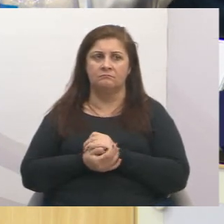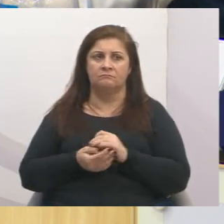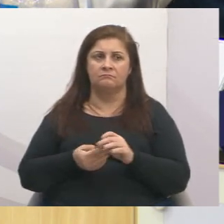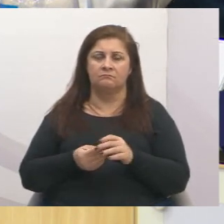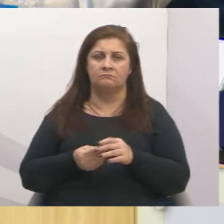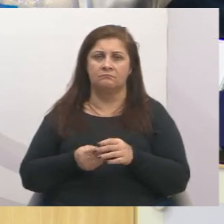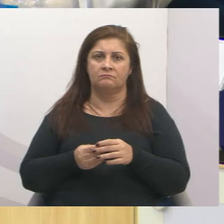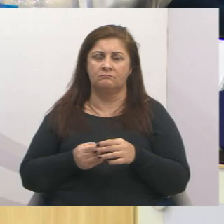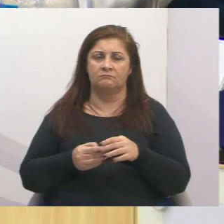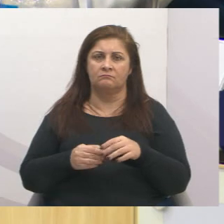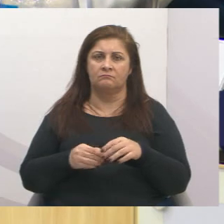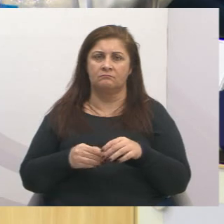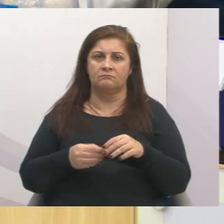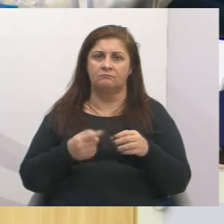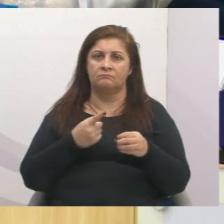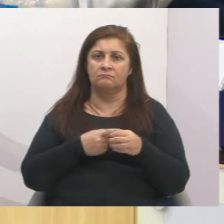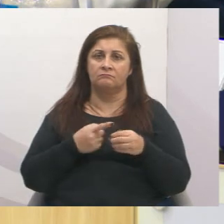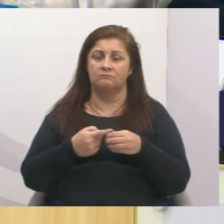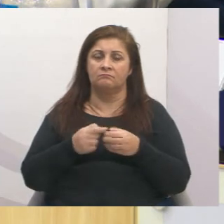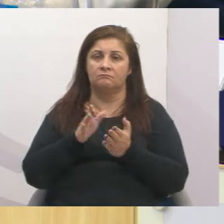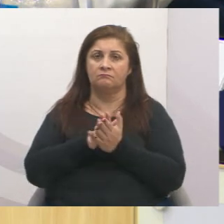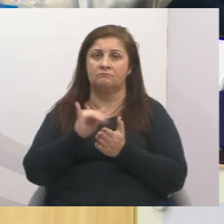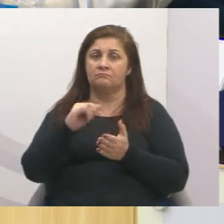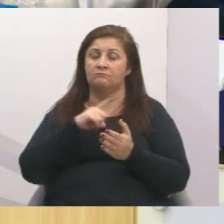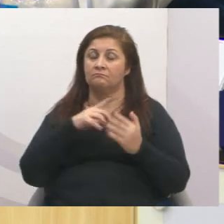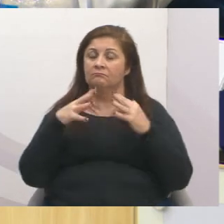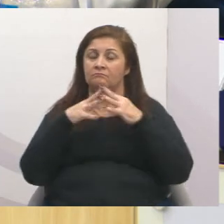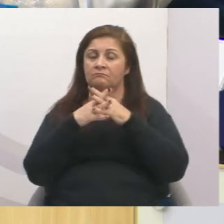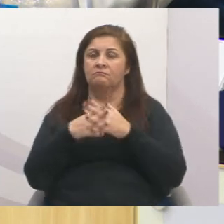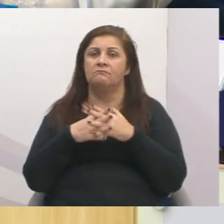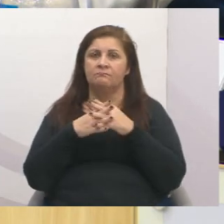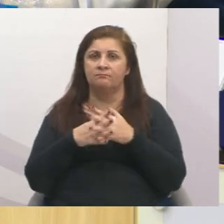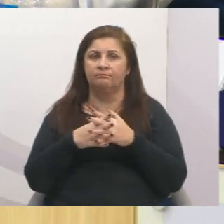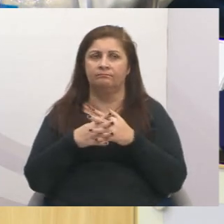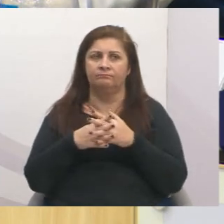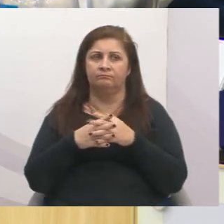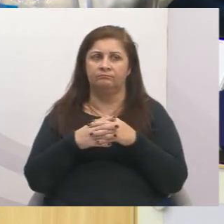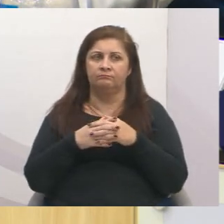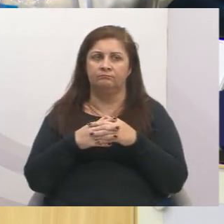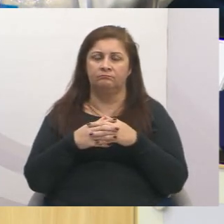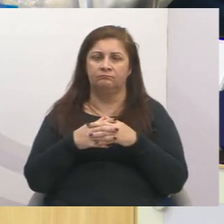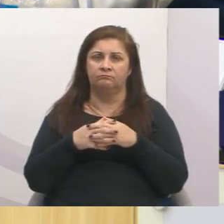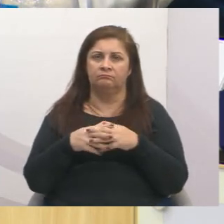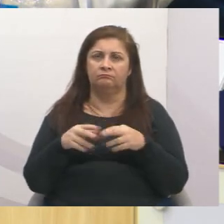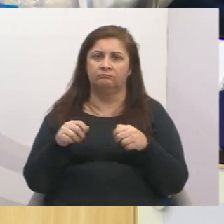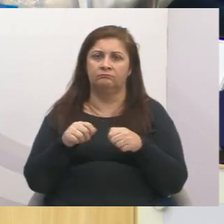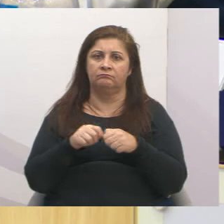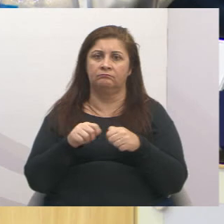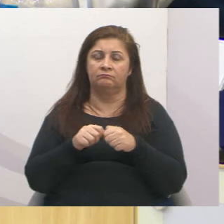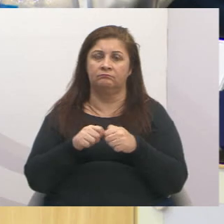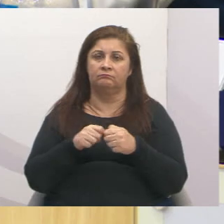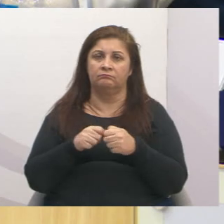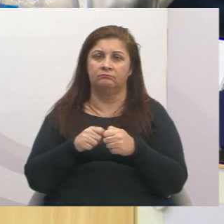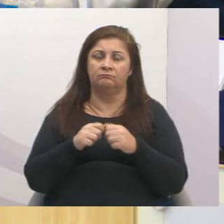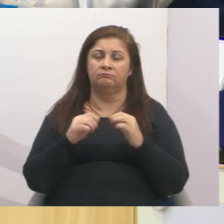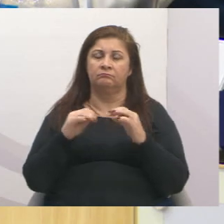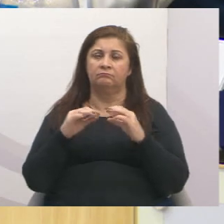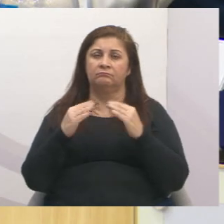E o município de Jacareí terá dificuldade de sequer repor as perdas